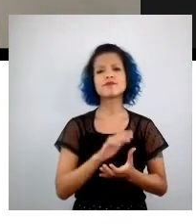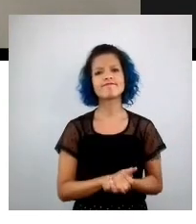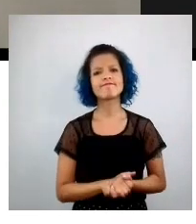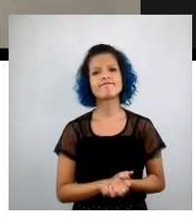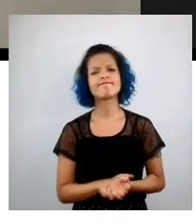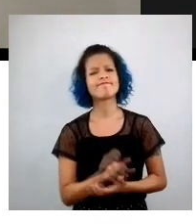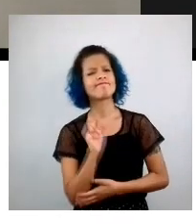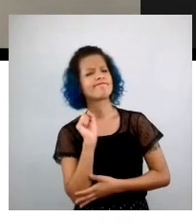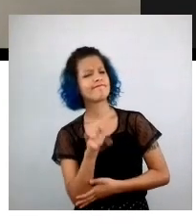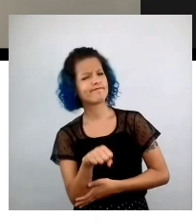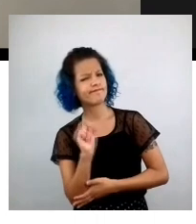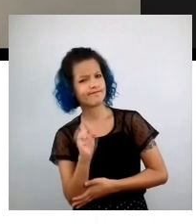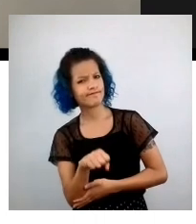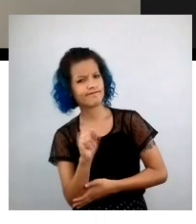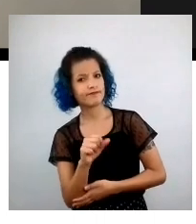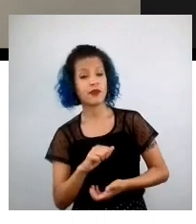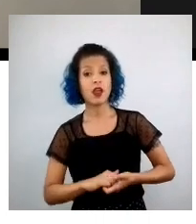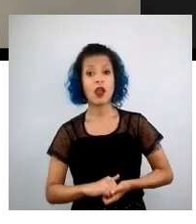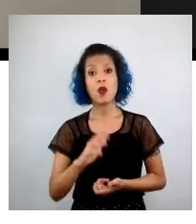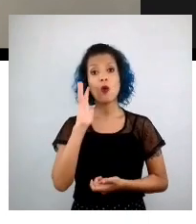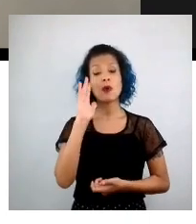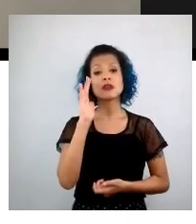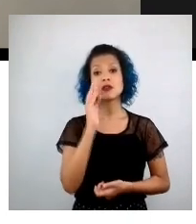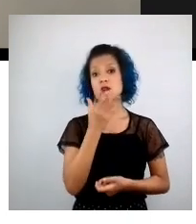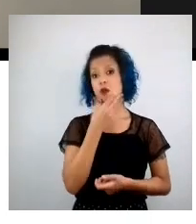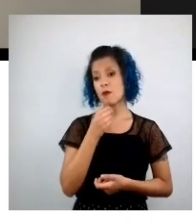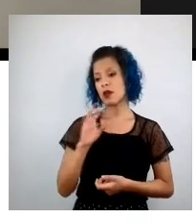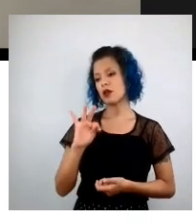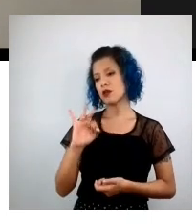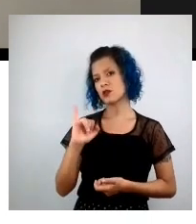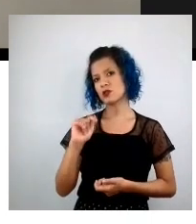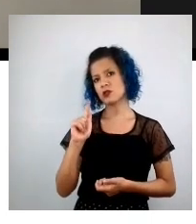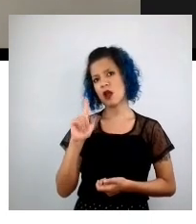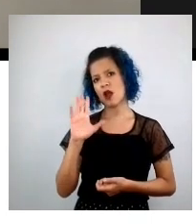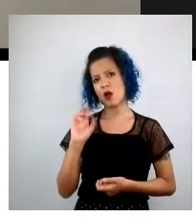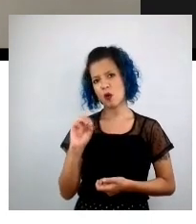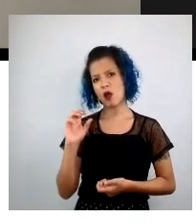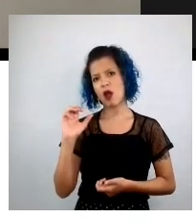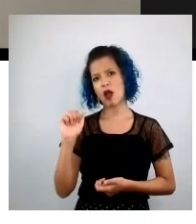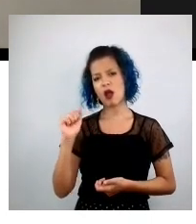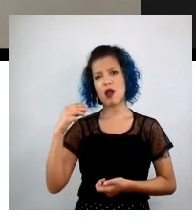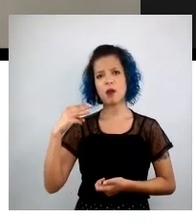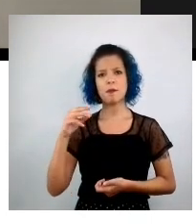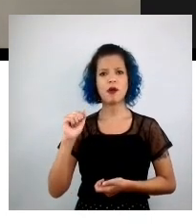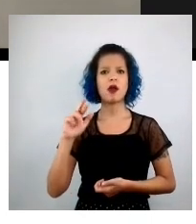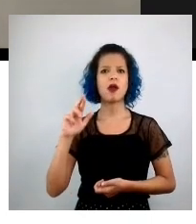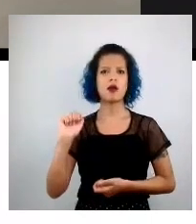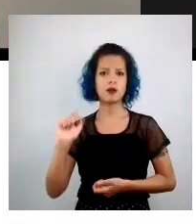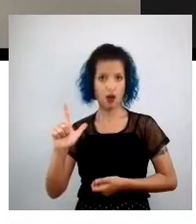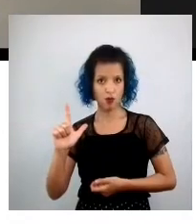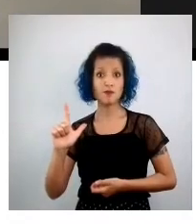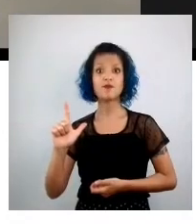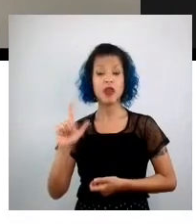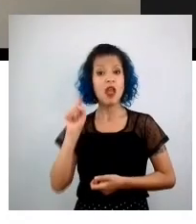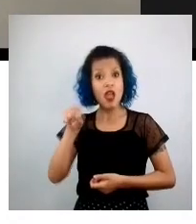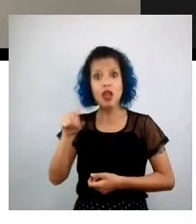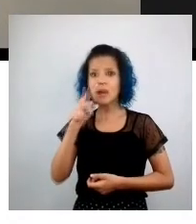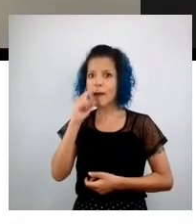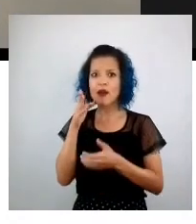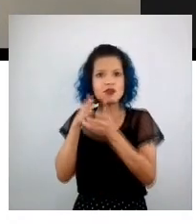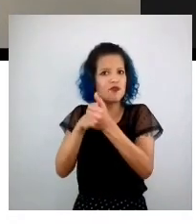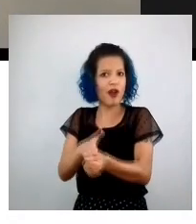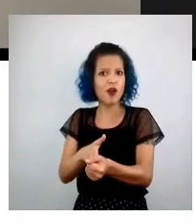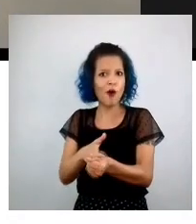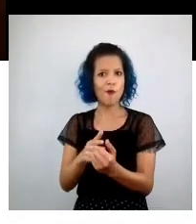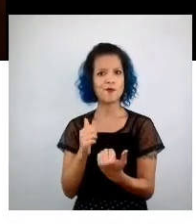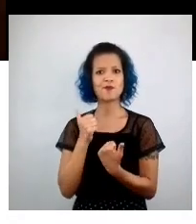conversando com o Thiago Amaral, um outro, para mim, um farol, assim, sabe? Sobre como é que a